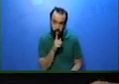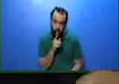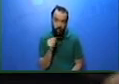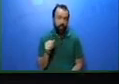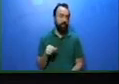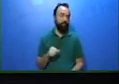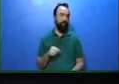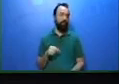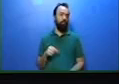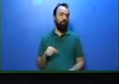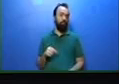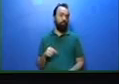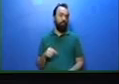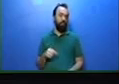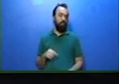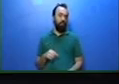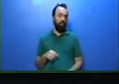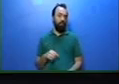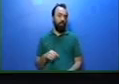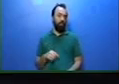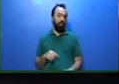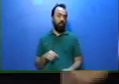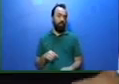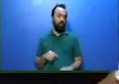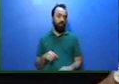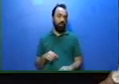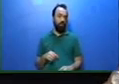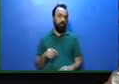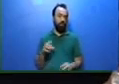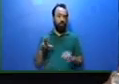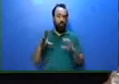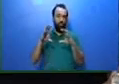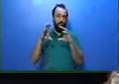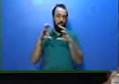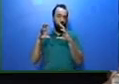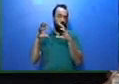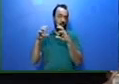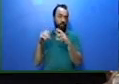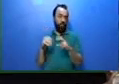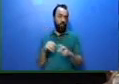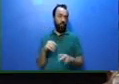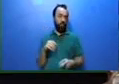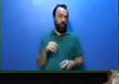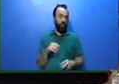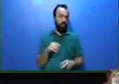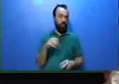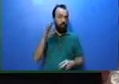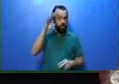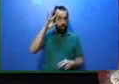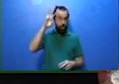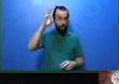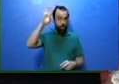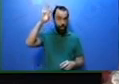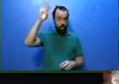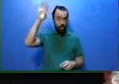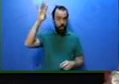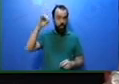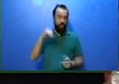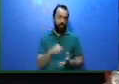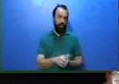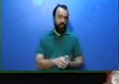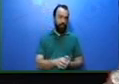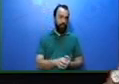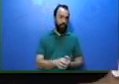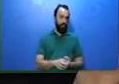pontilhado. Quando parece uma nuvenzinha assim, ó. Cadê o livro? O pensamento do